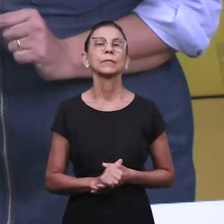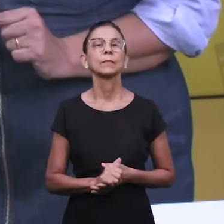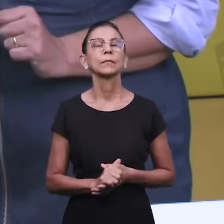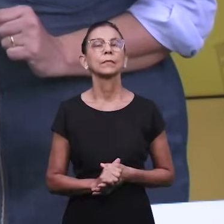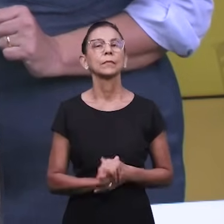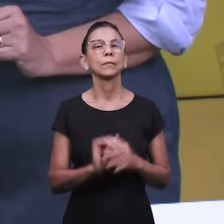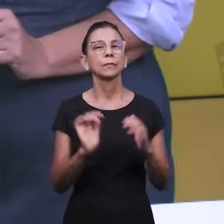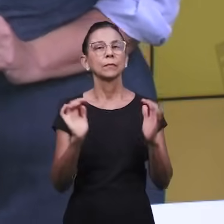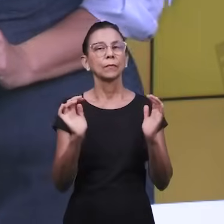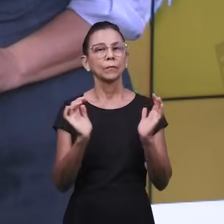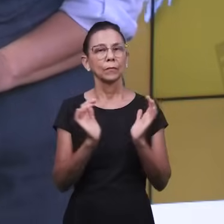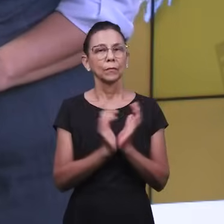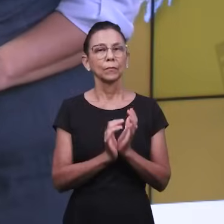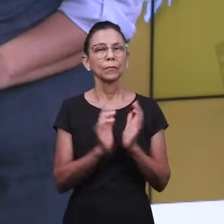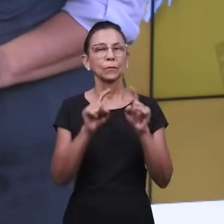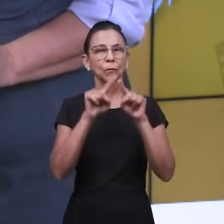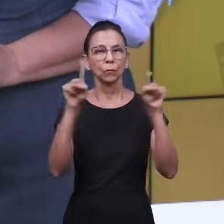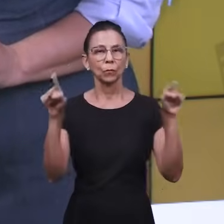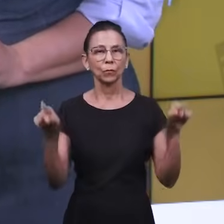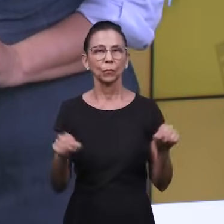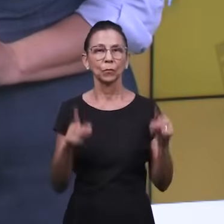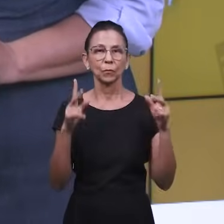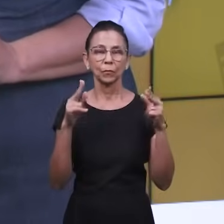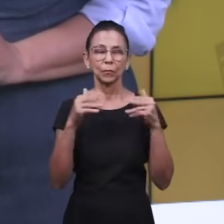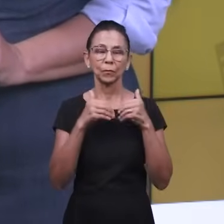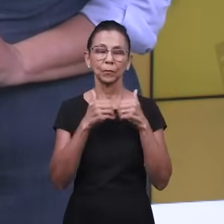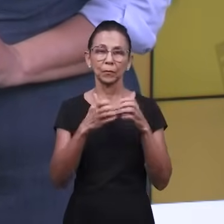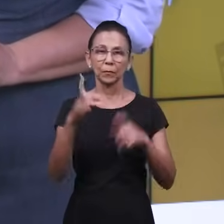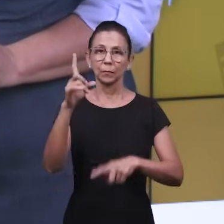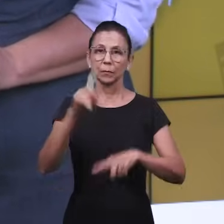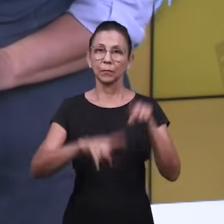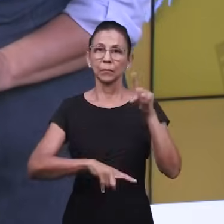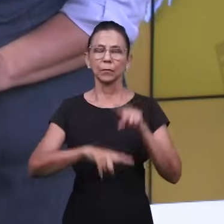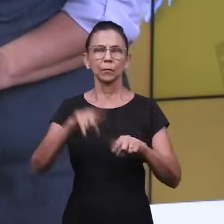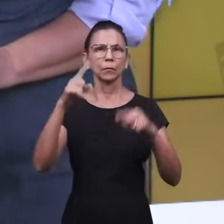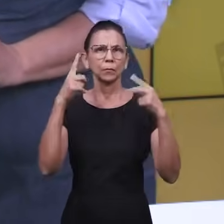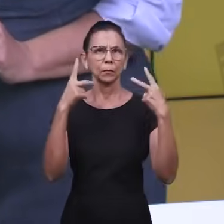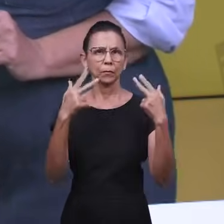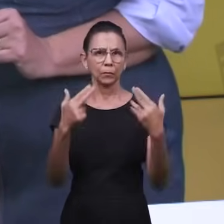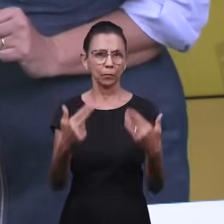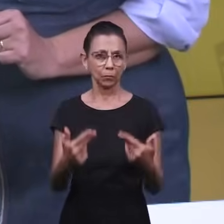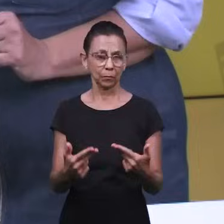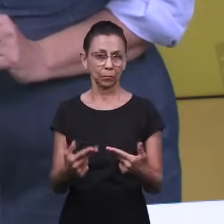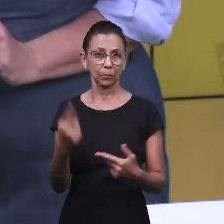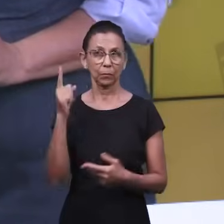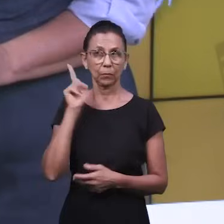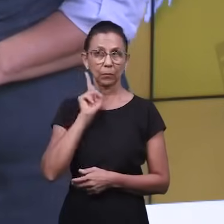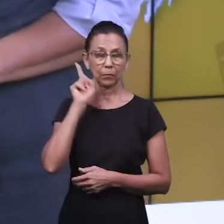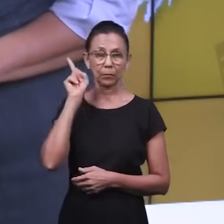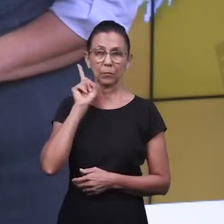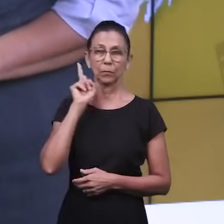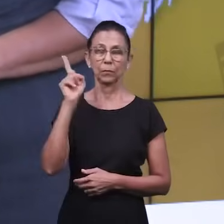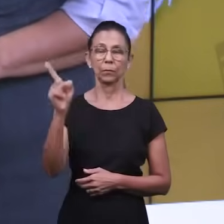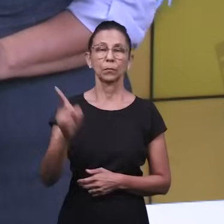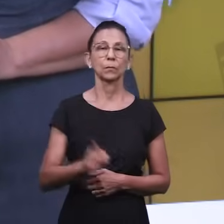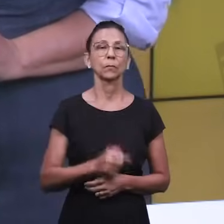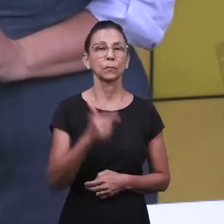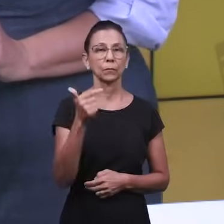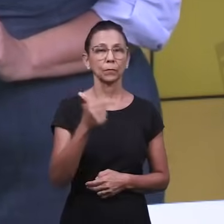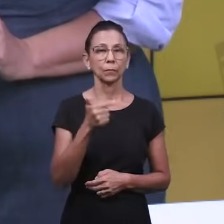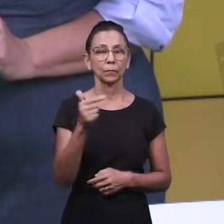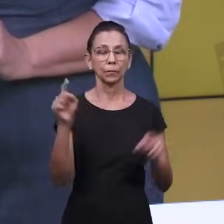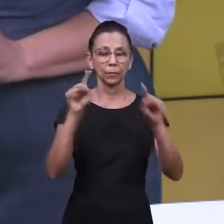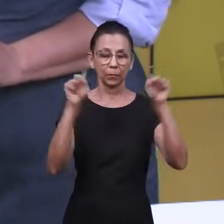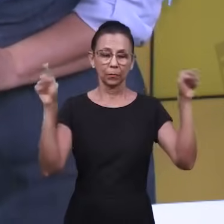introdução. O instrumental também igualzinho lá em cima. E aqui, na